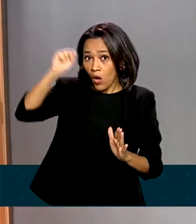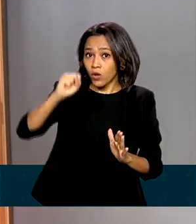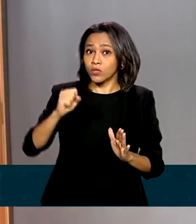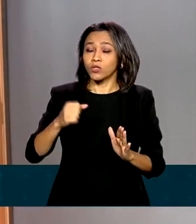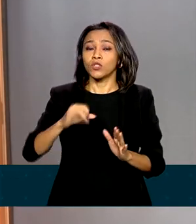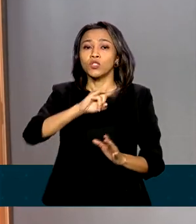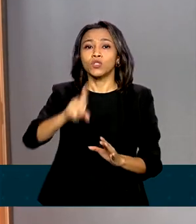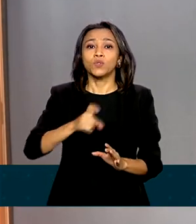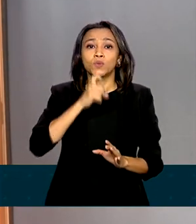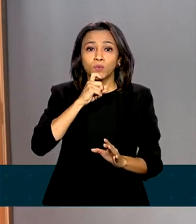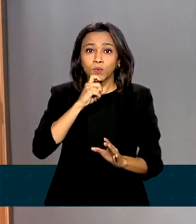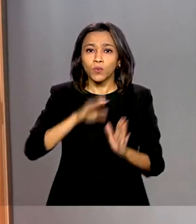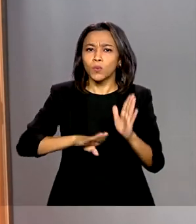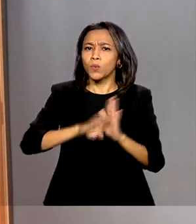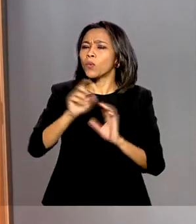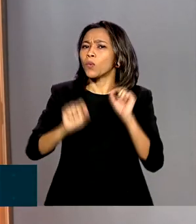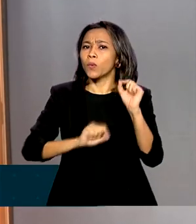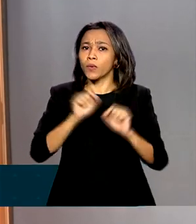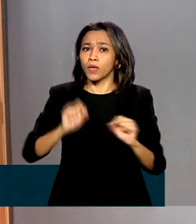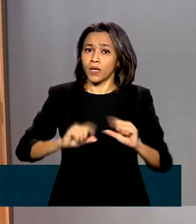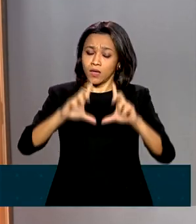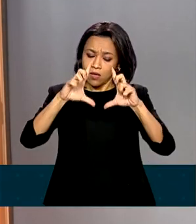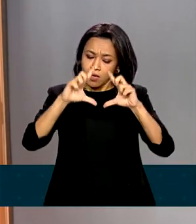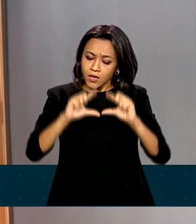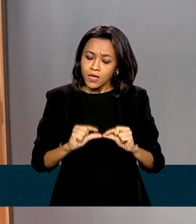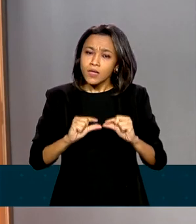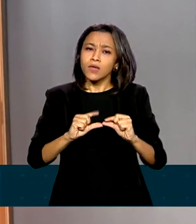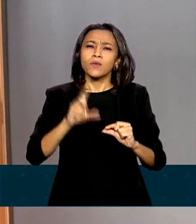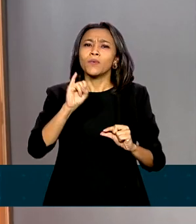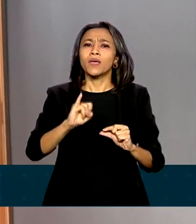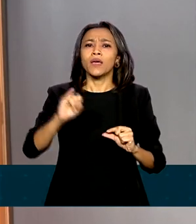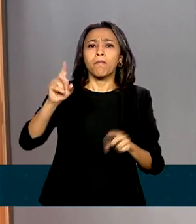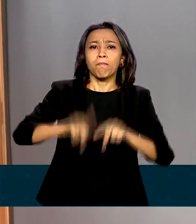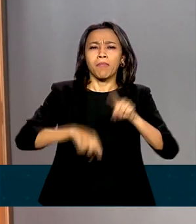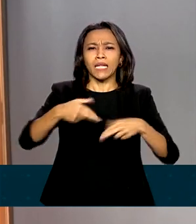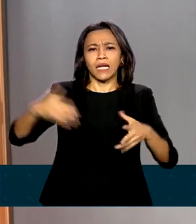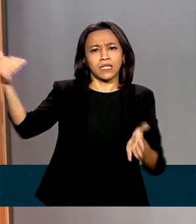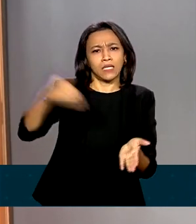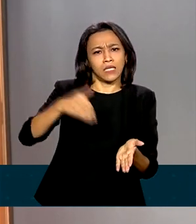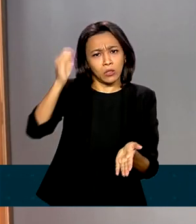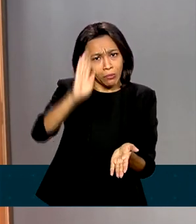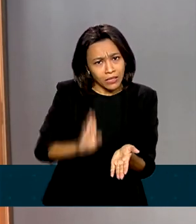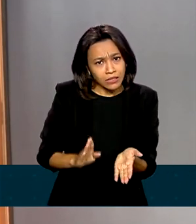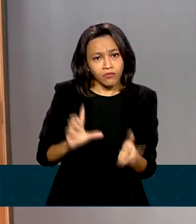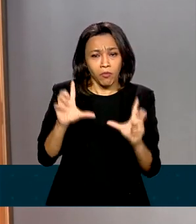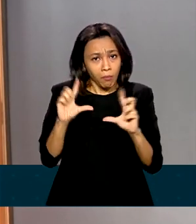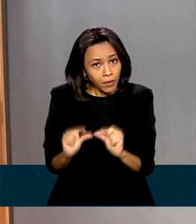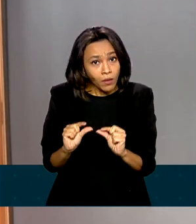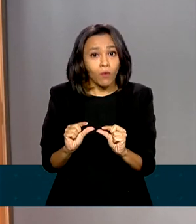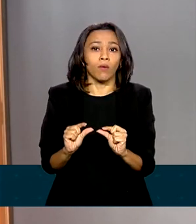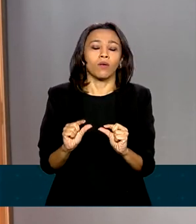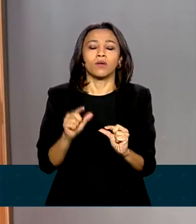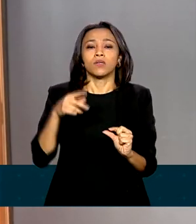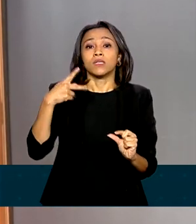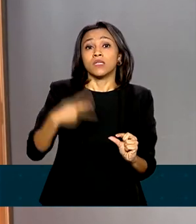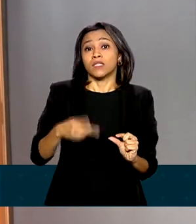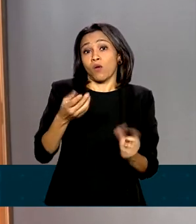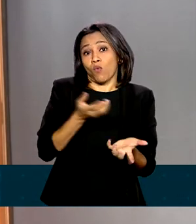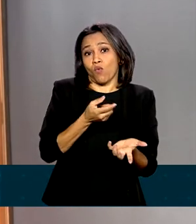de julho, estão a queda das importações, um dos efeitos da pandemia do coronavírus. O real